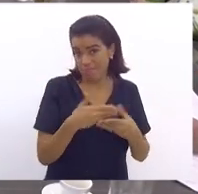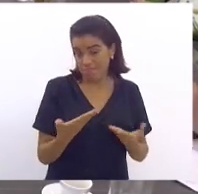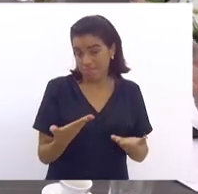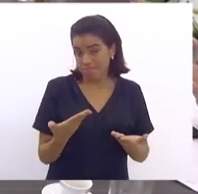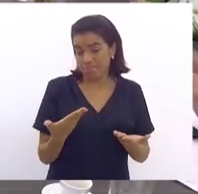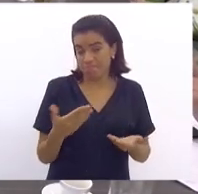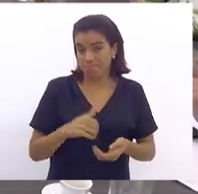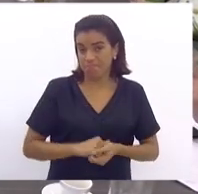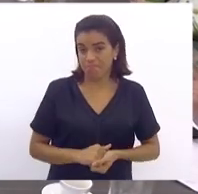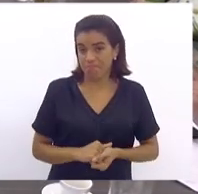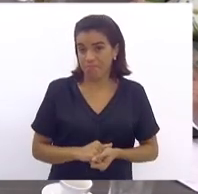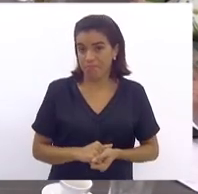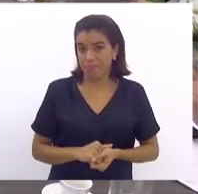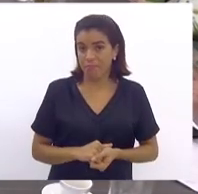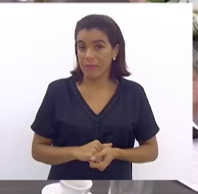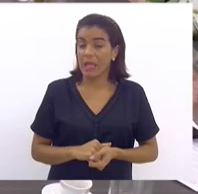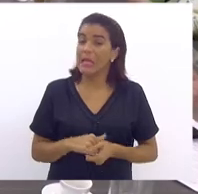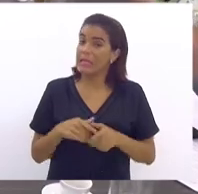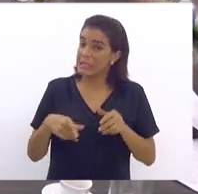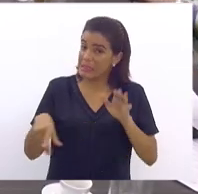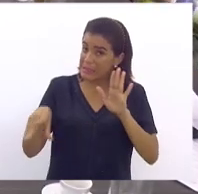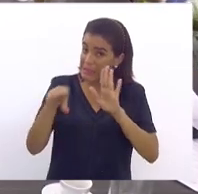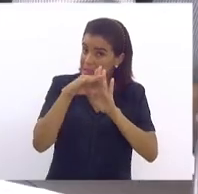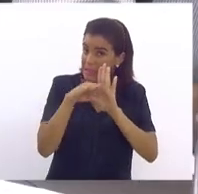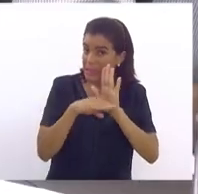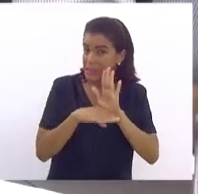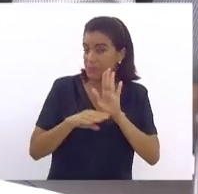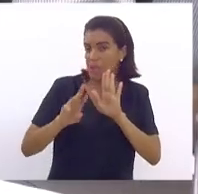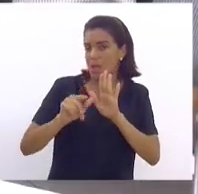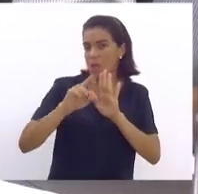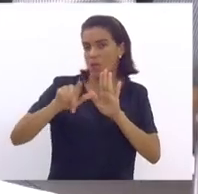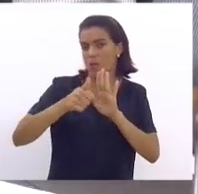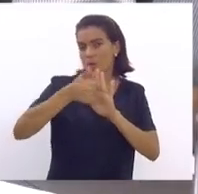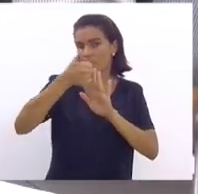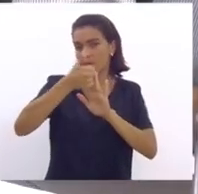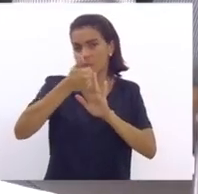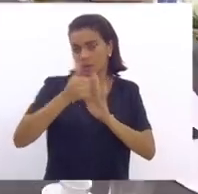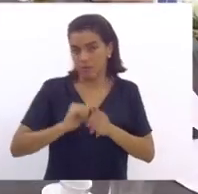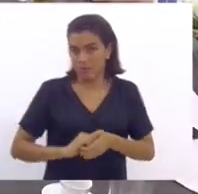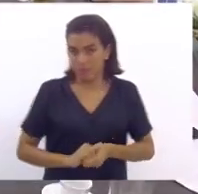Ele, mas não estou dizendo. Nomeou dentro da lista. Dentro da lista. Mas não o primeiro. Não o primeiro.